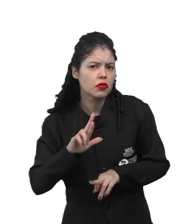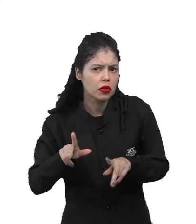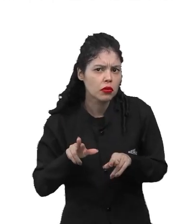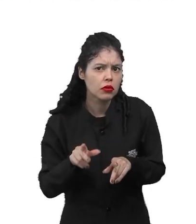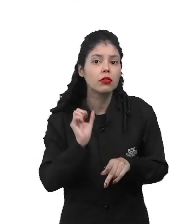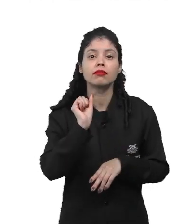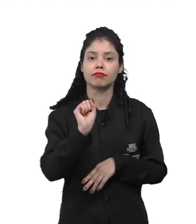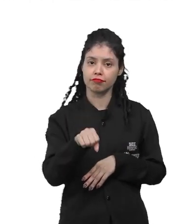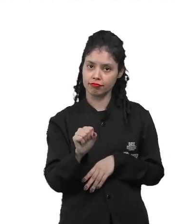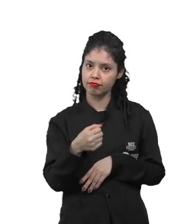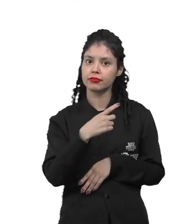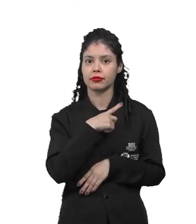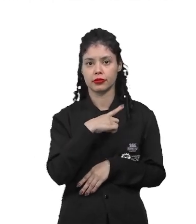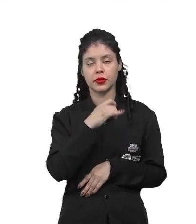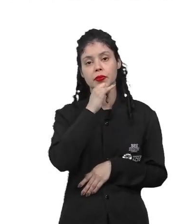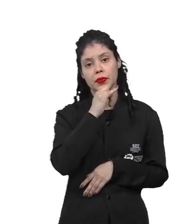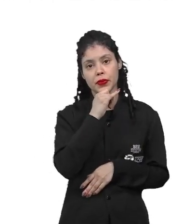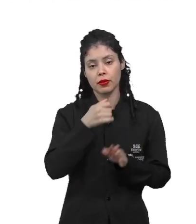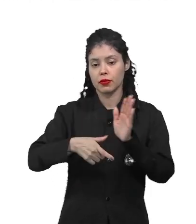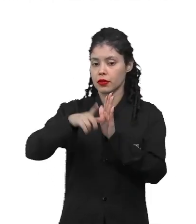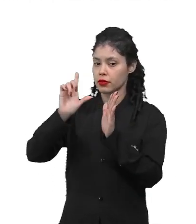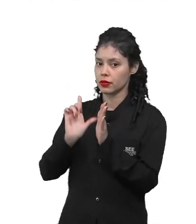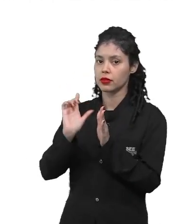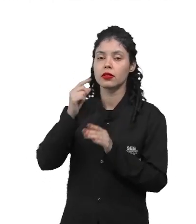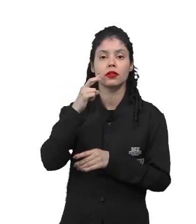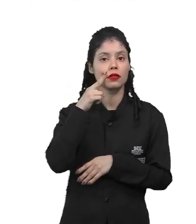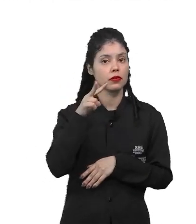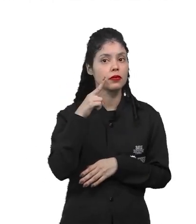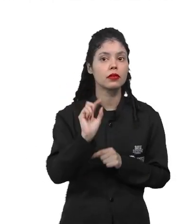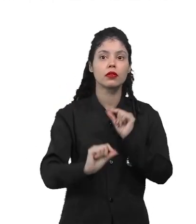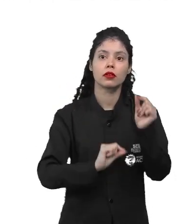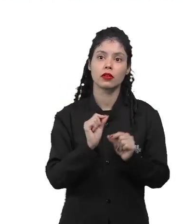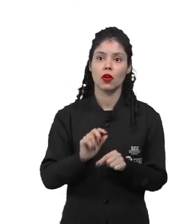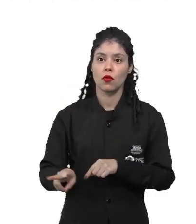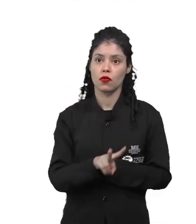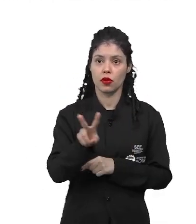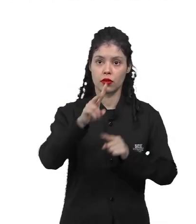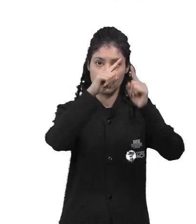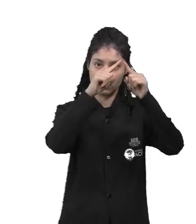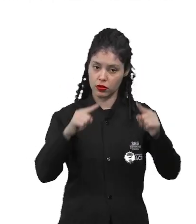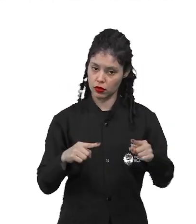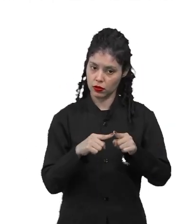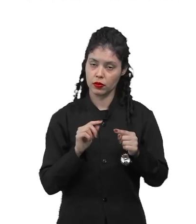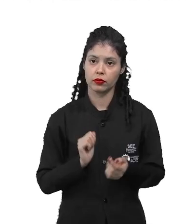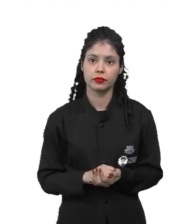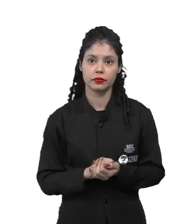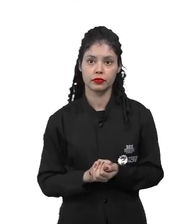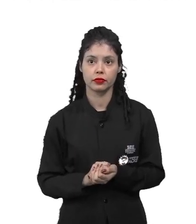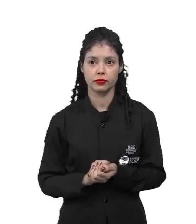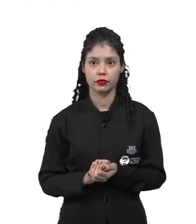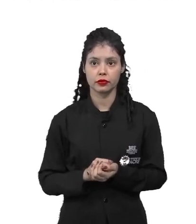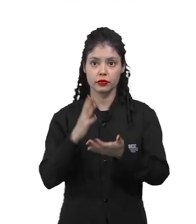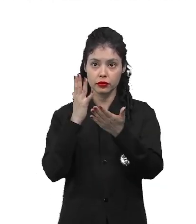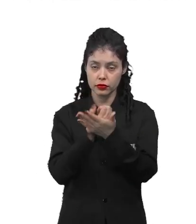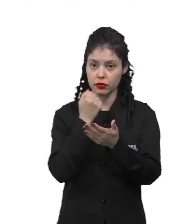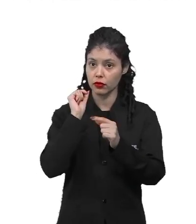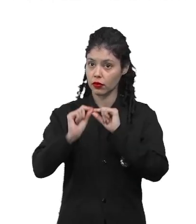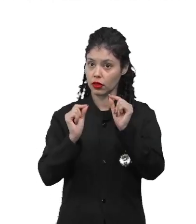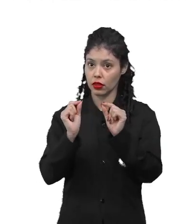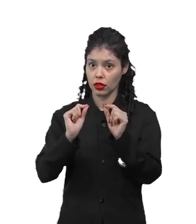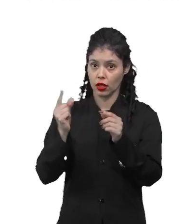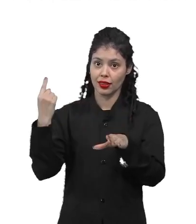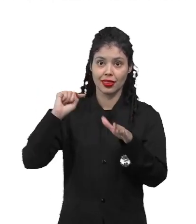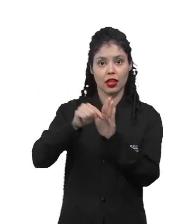Tem, gente. Lá no exemplo anterior, a gente já atribuiu anteriormente o valor de delta, e aqui a gente pegou o valor de delta e